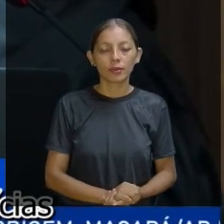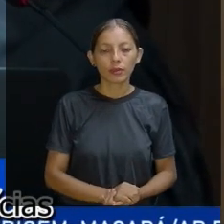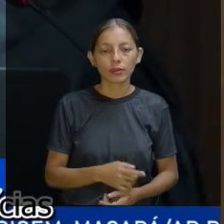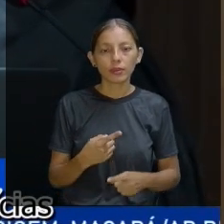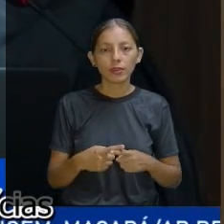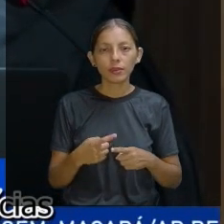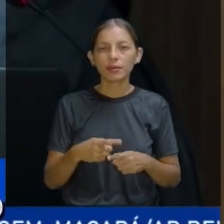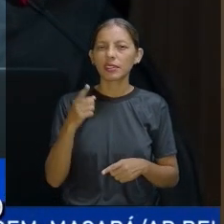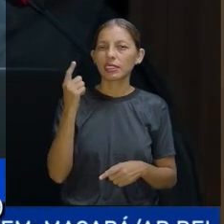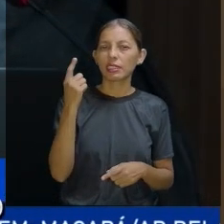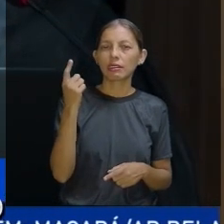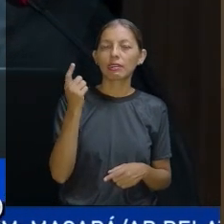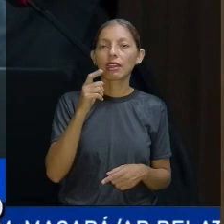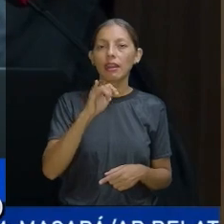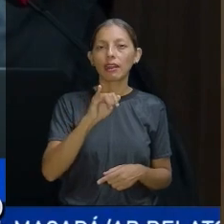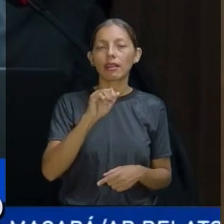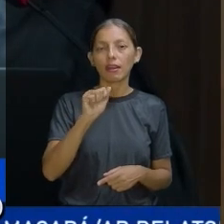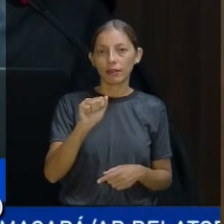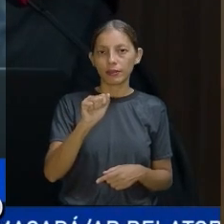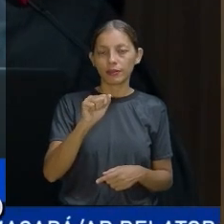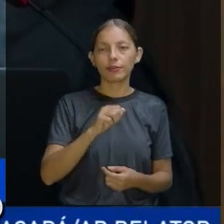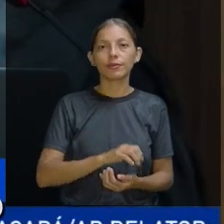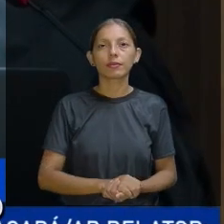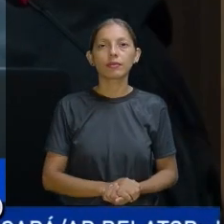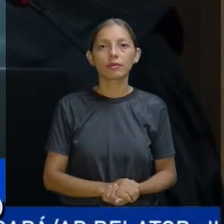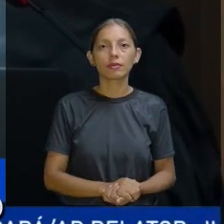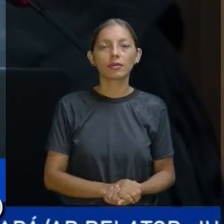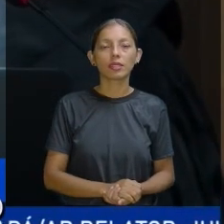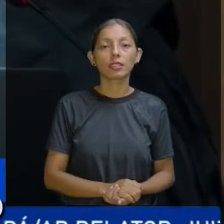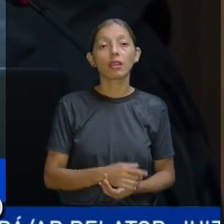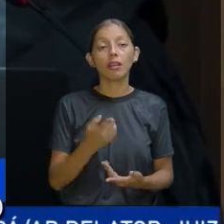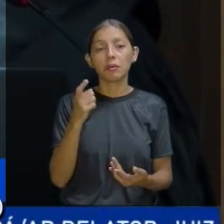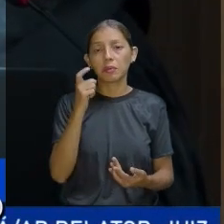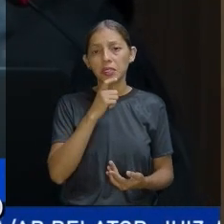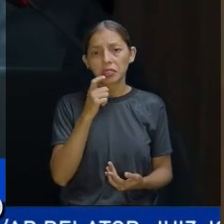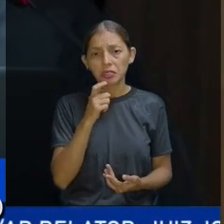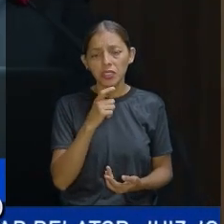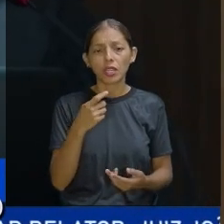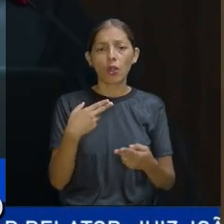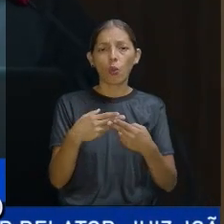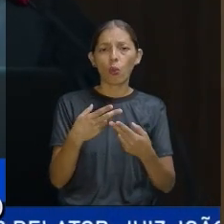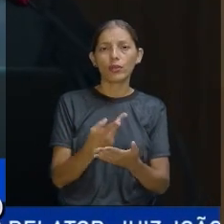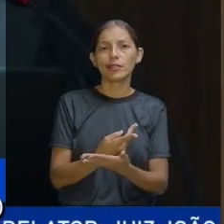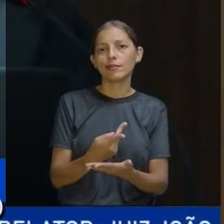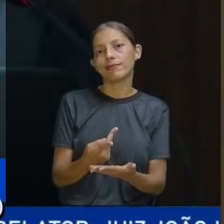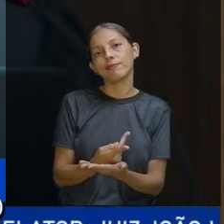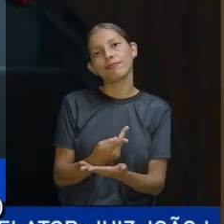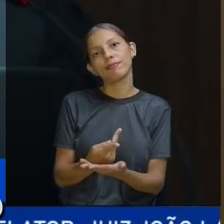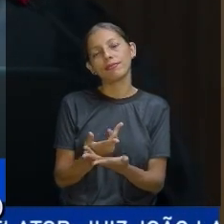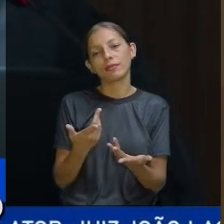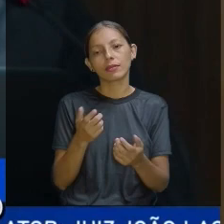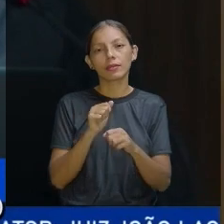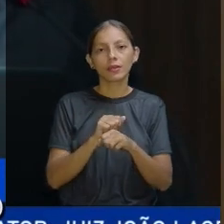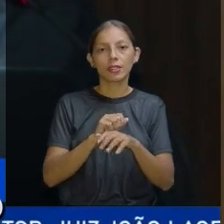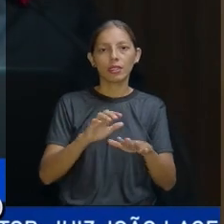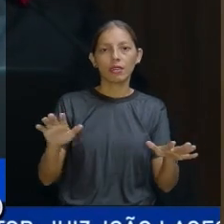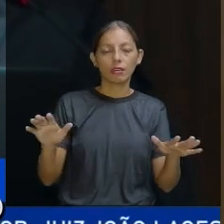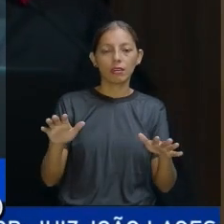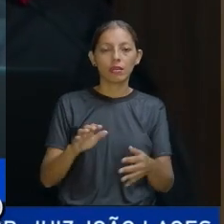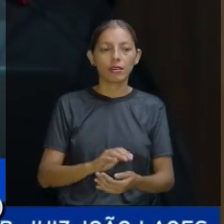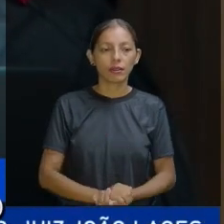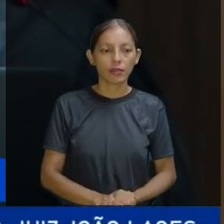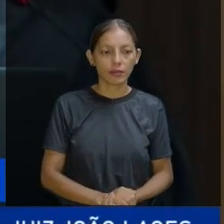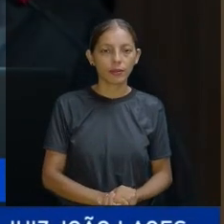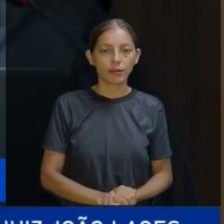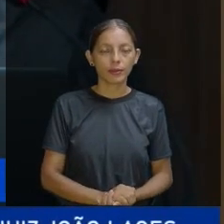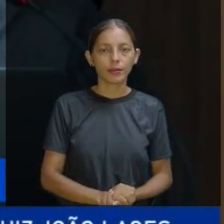essas inteligência artificial para o mal, em última análise, elas tiram de um processo democrático